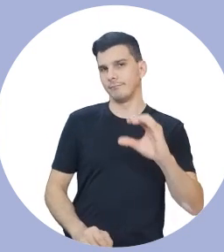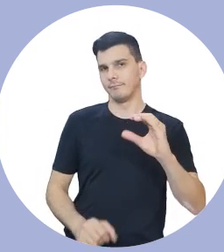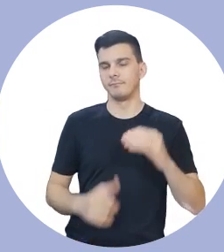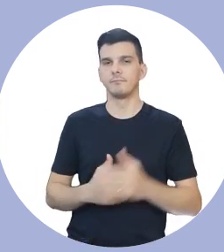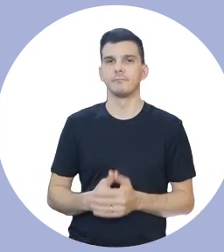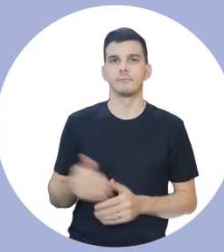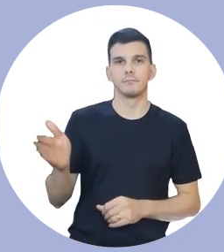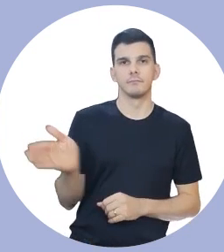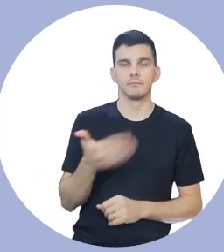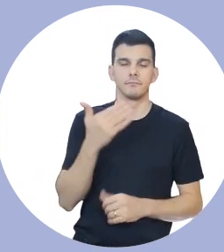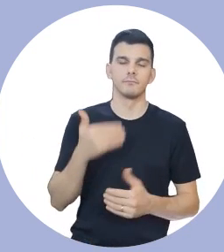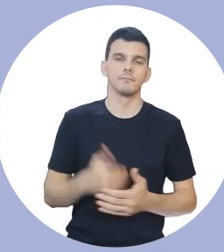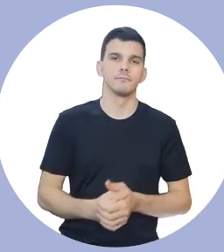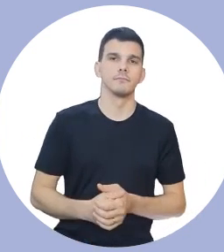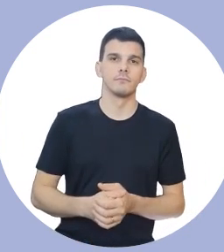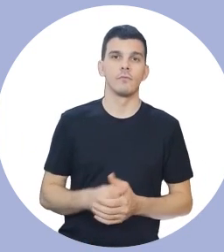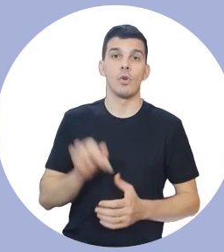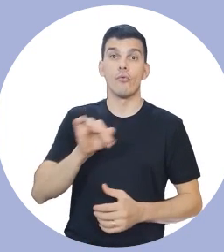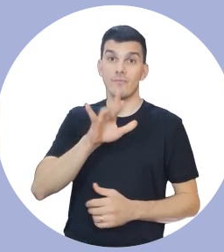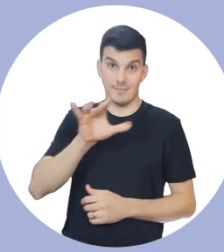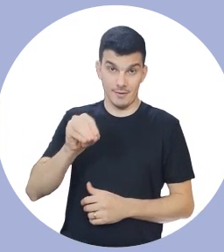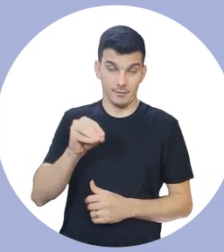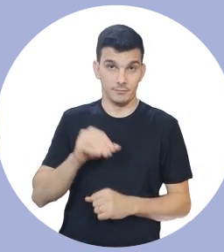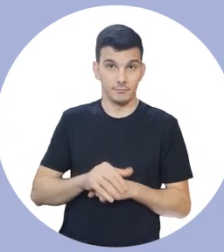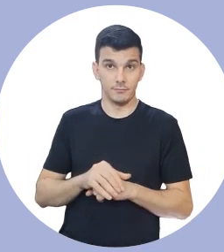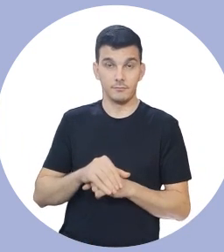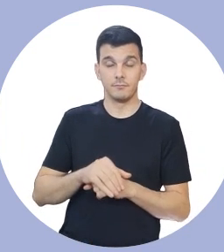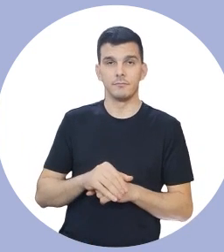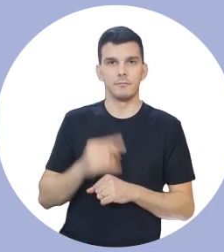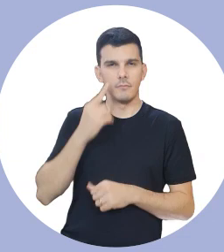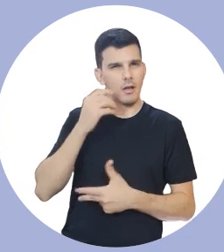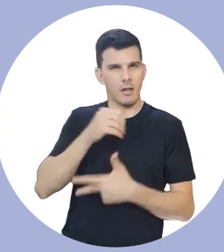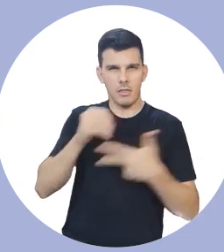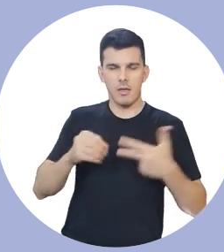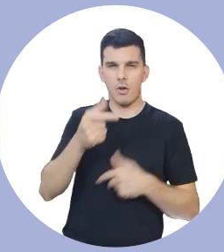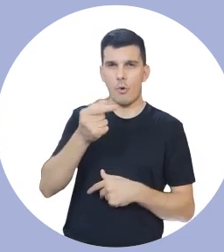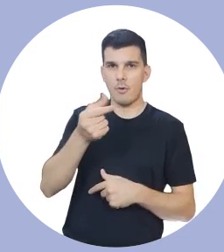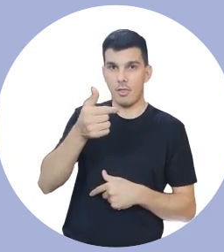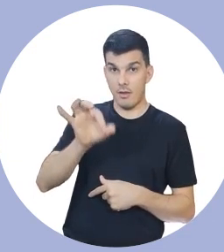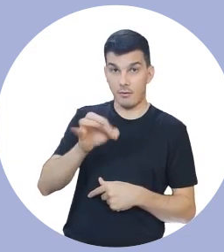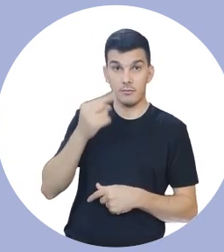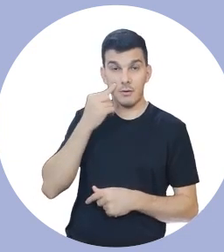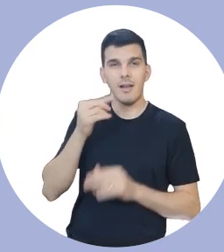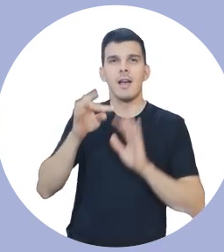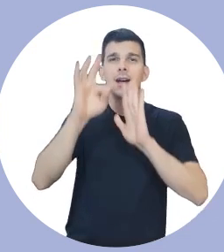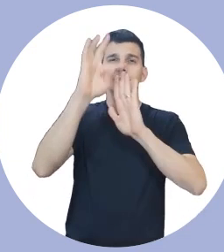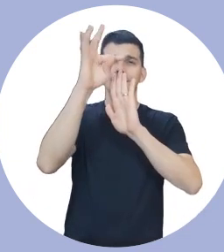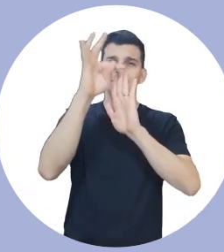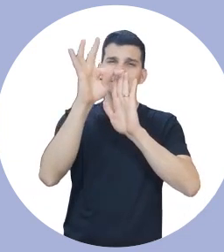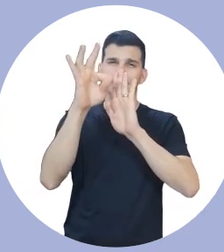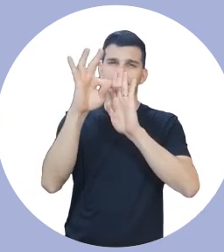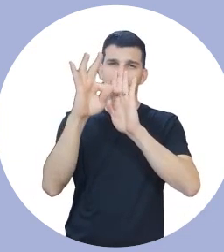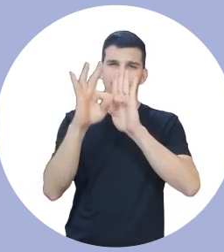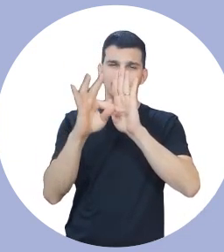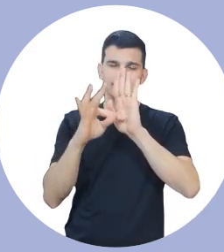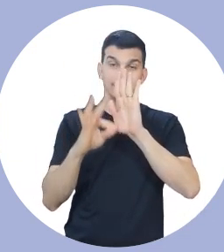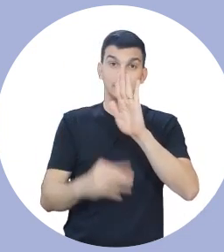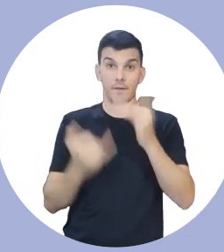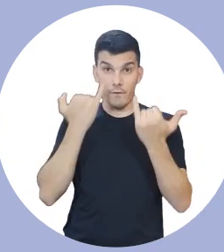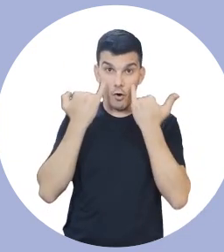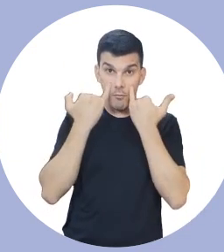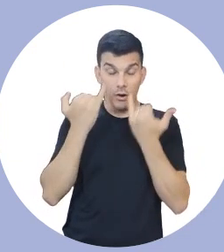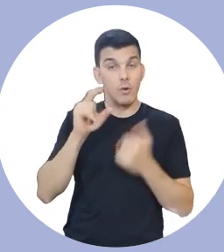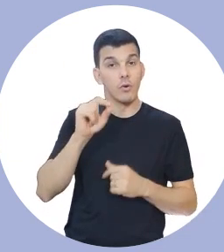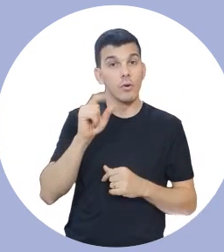C. Próximo. Funções inorgânicas, pessoal, Enem de 2010. Ele dá todo um texto